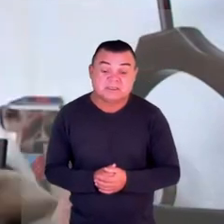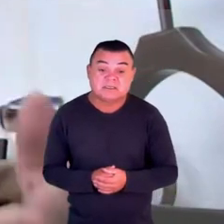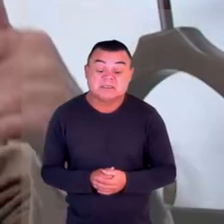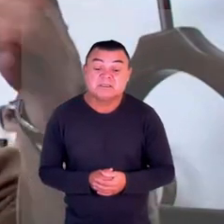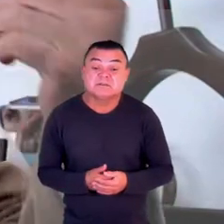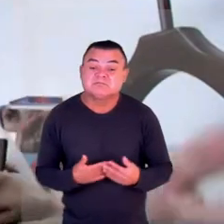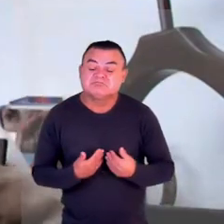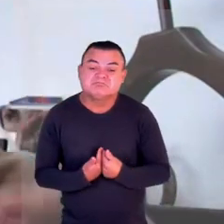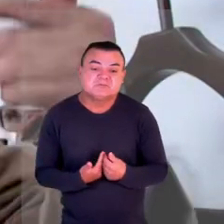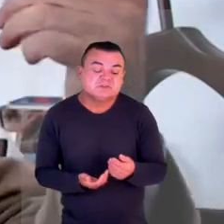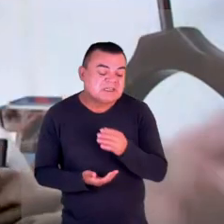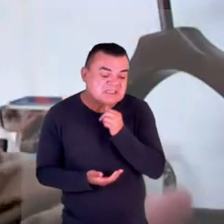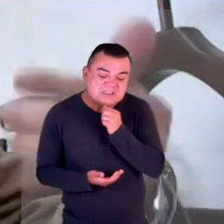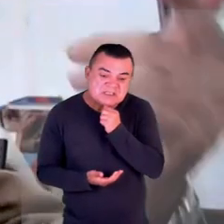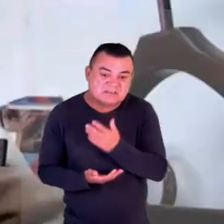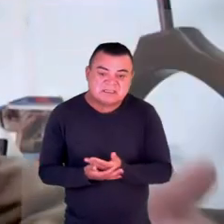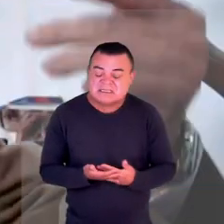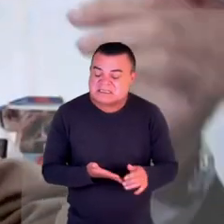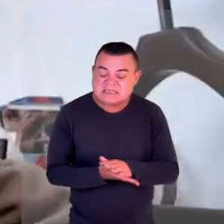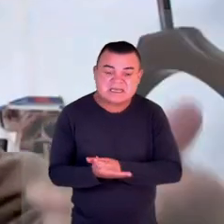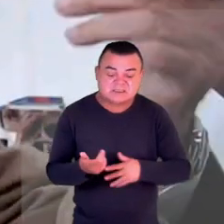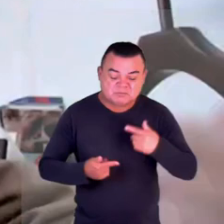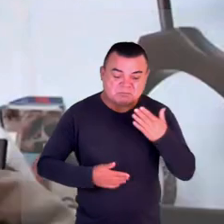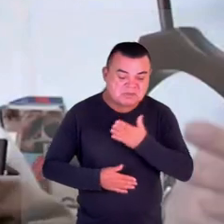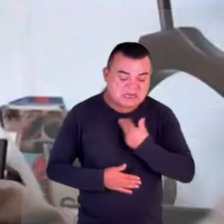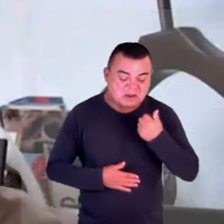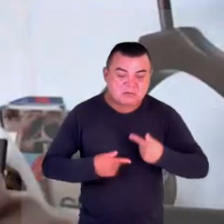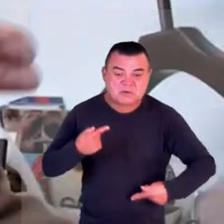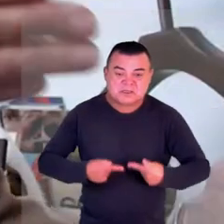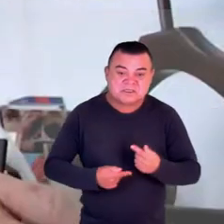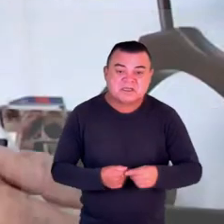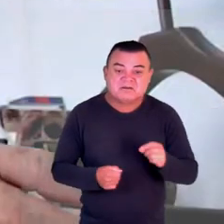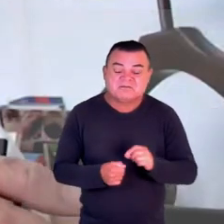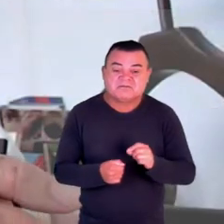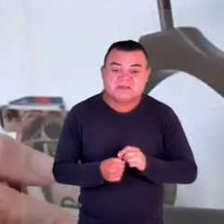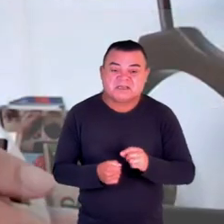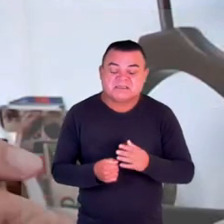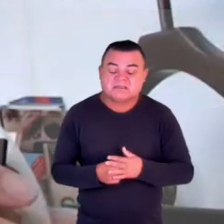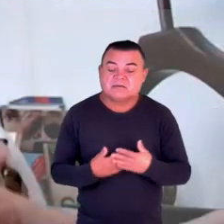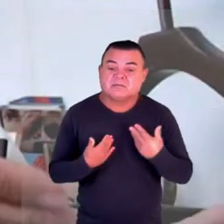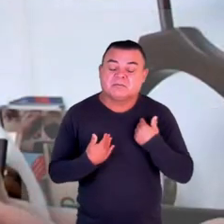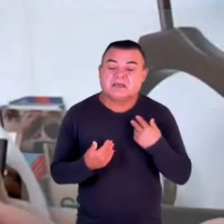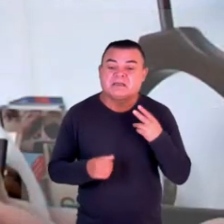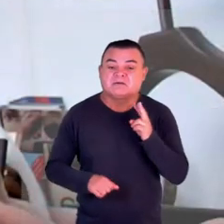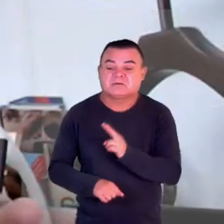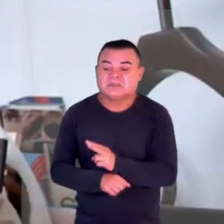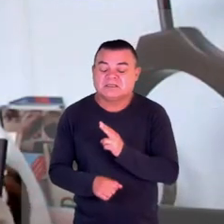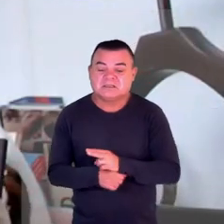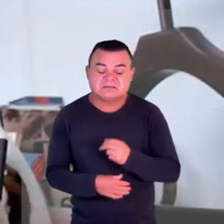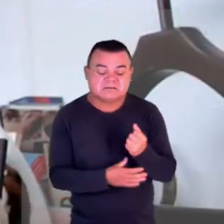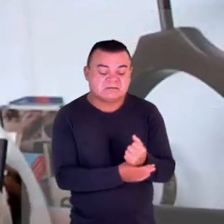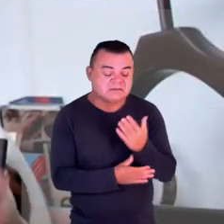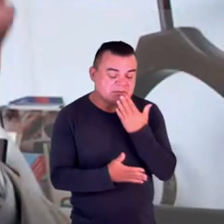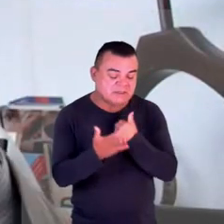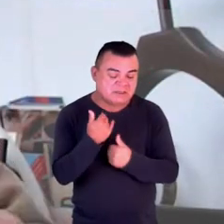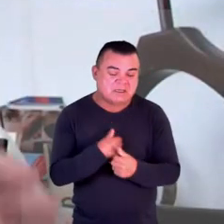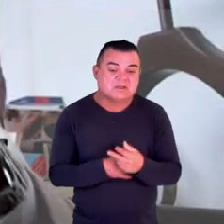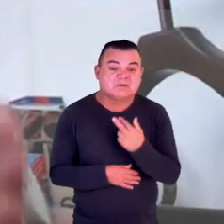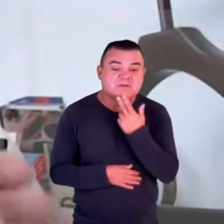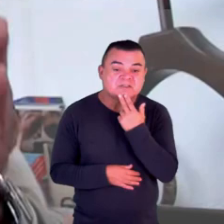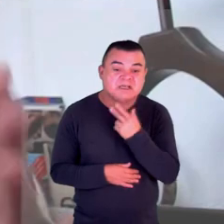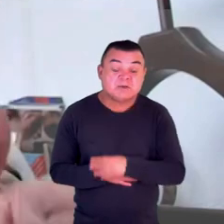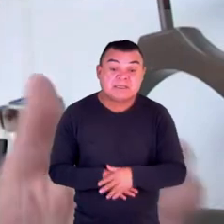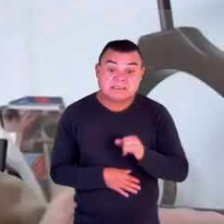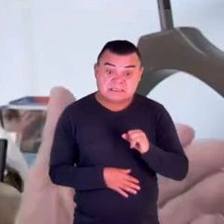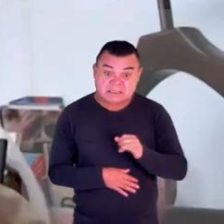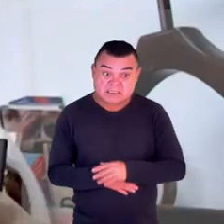melhor da política formulada em cada localidade para tratar da segurança alimentar e nutricional se no